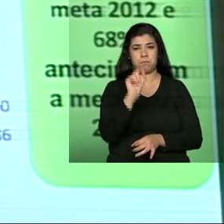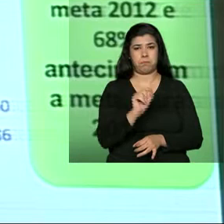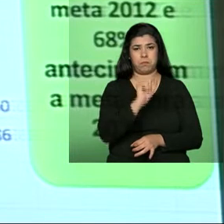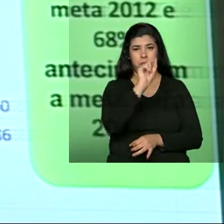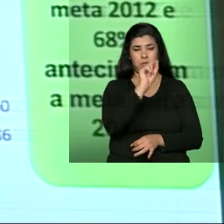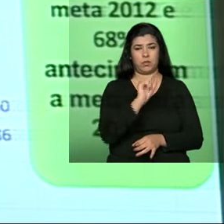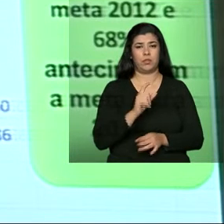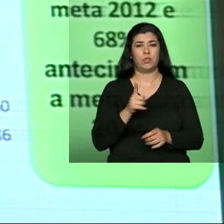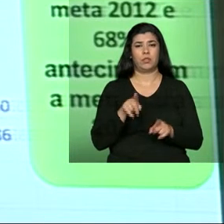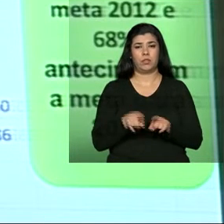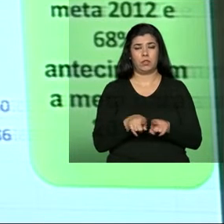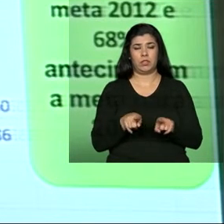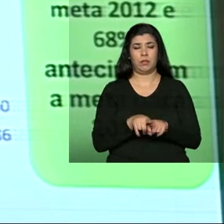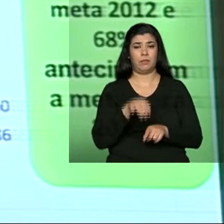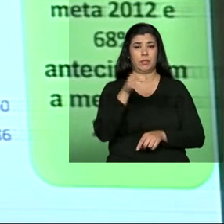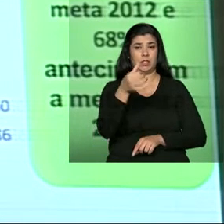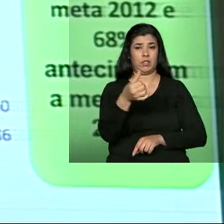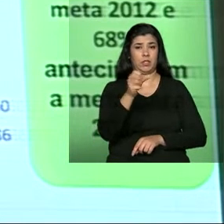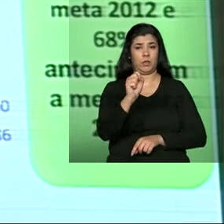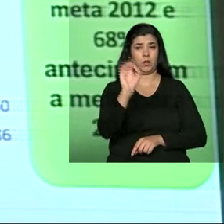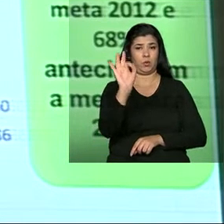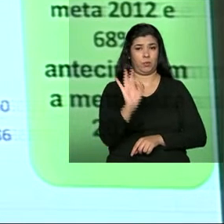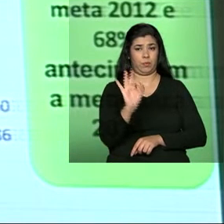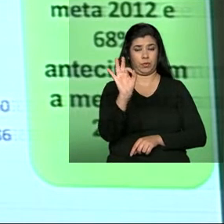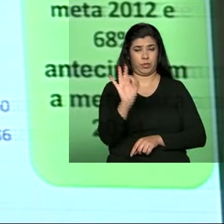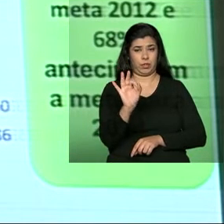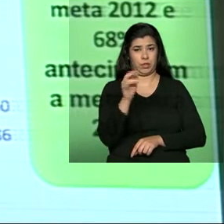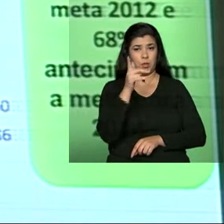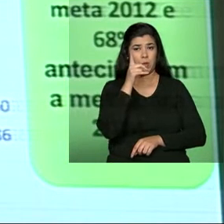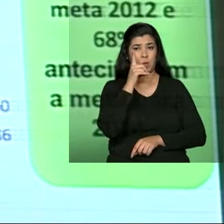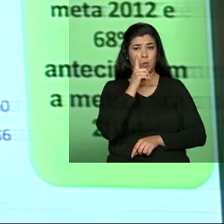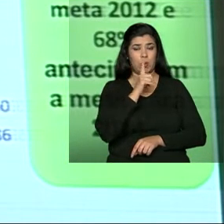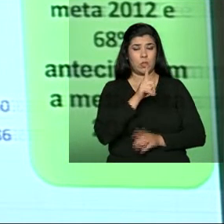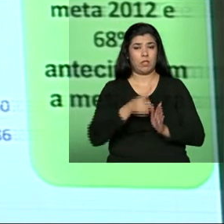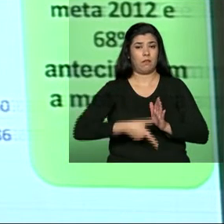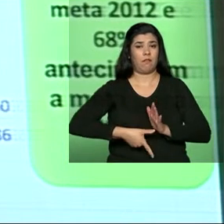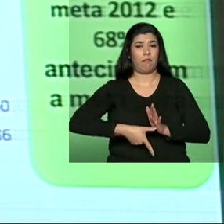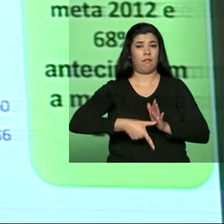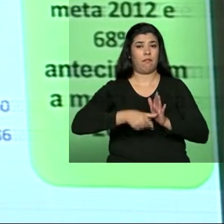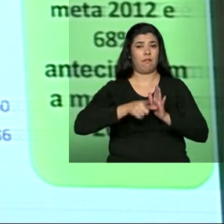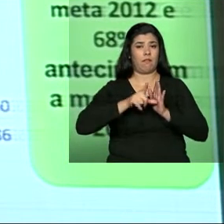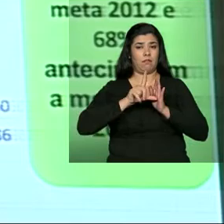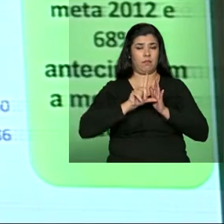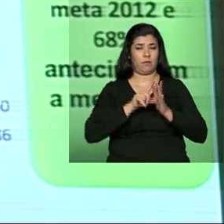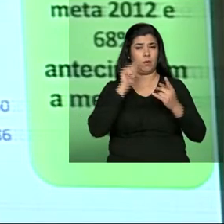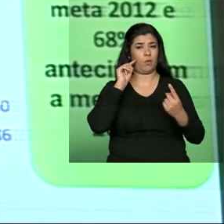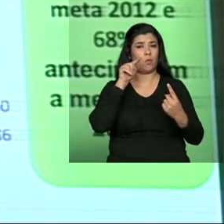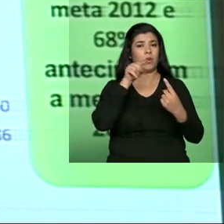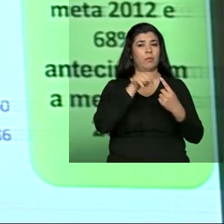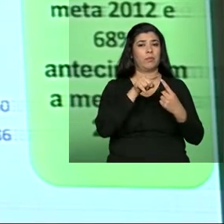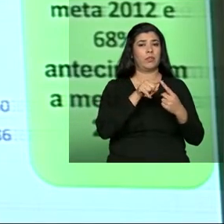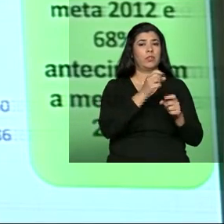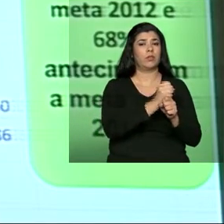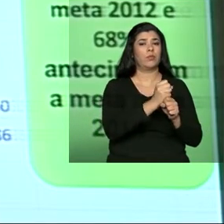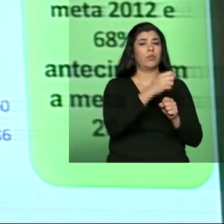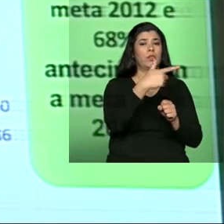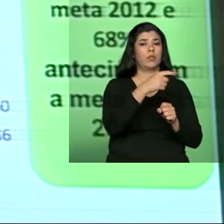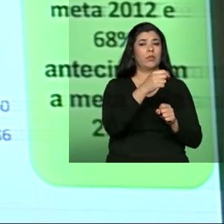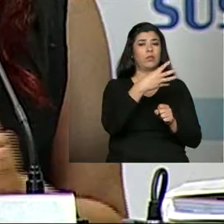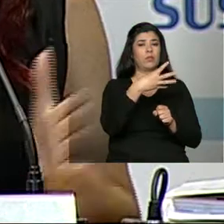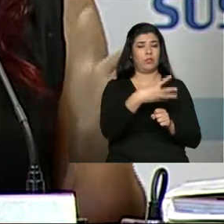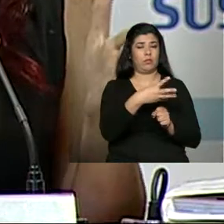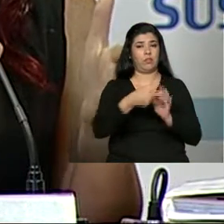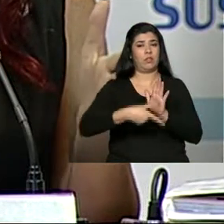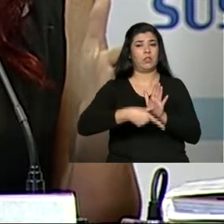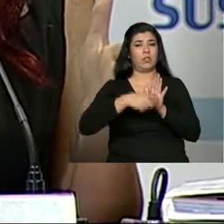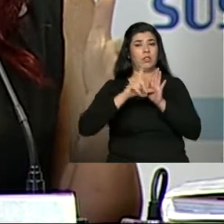E 68% conseguiram antecipar a meta do ano de 2014. Como é